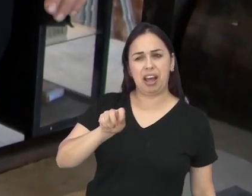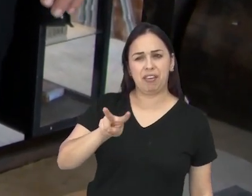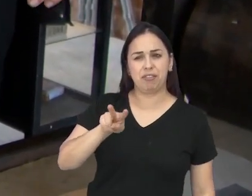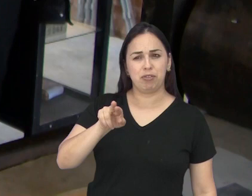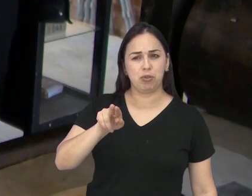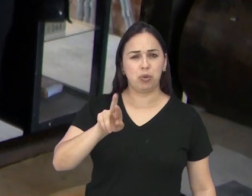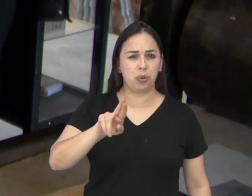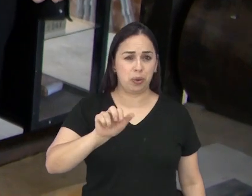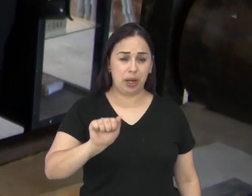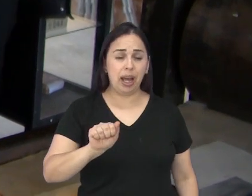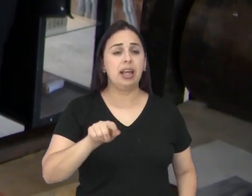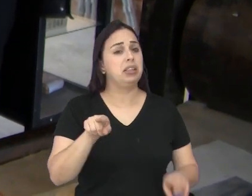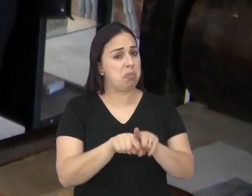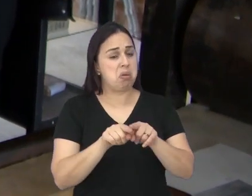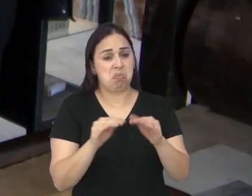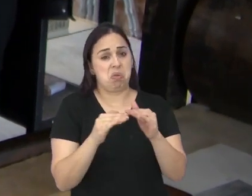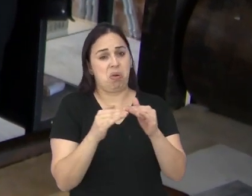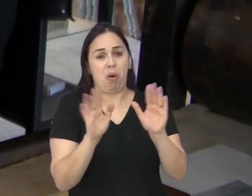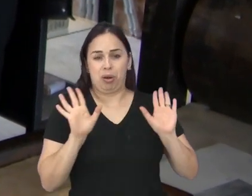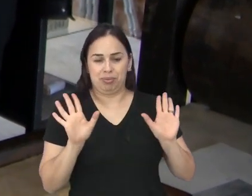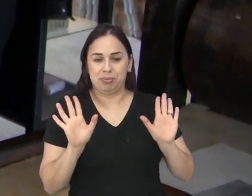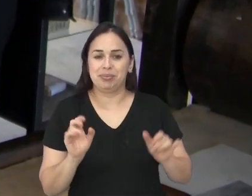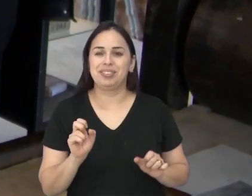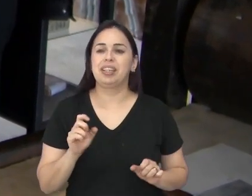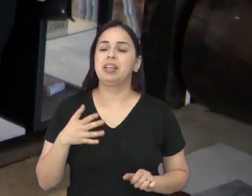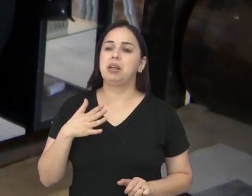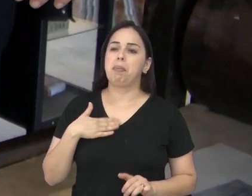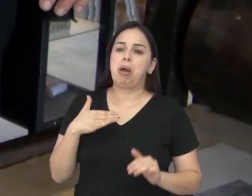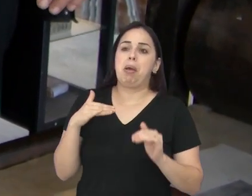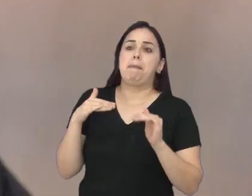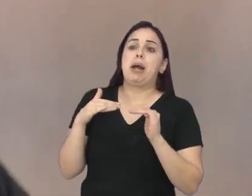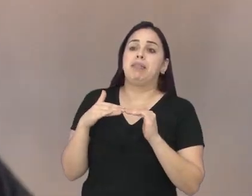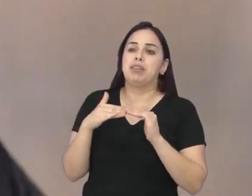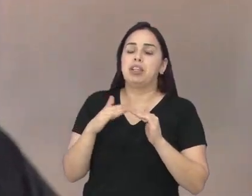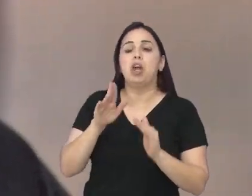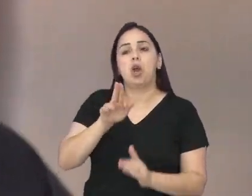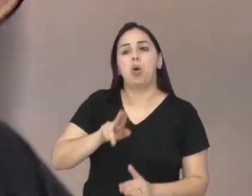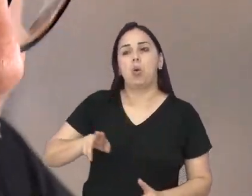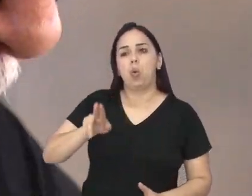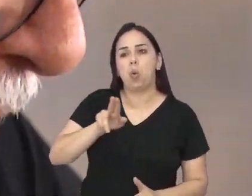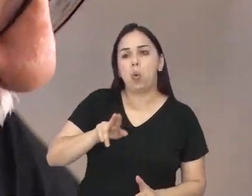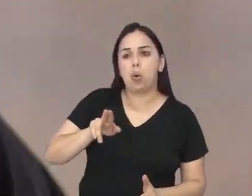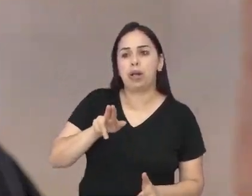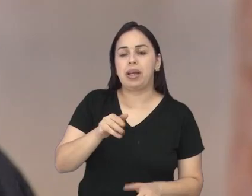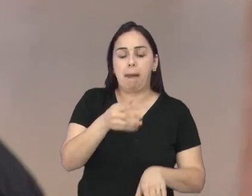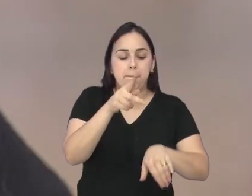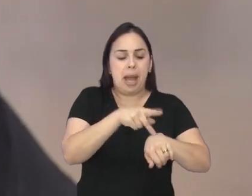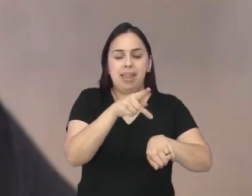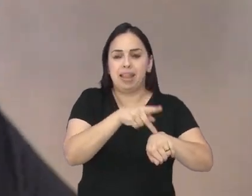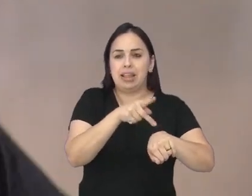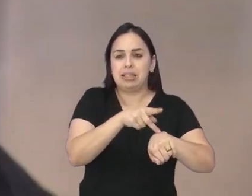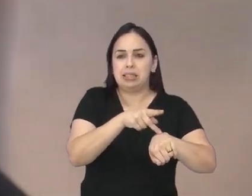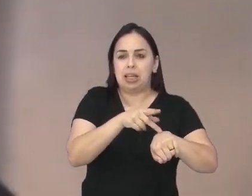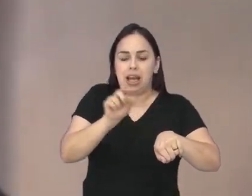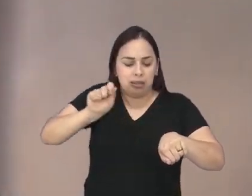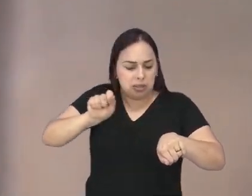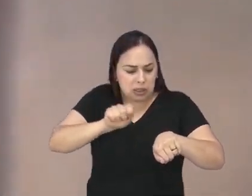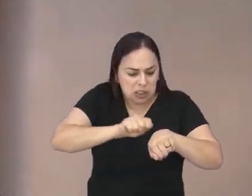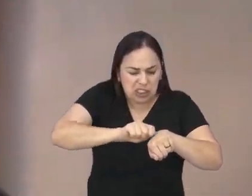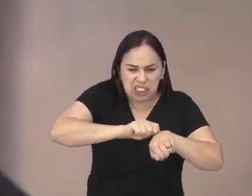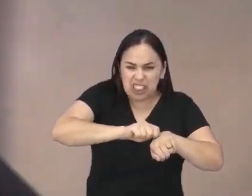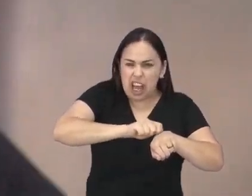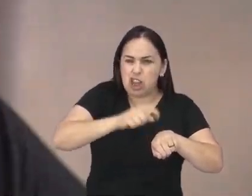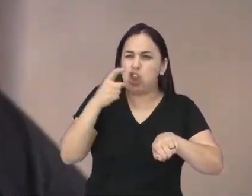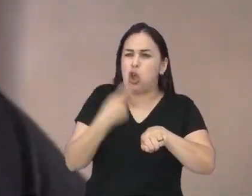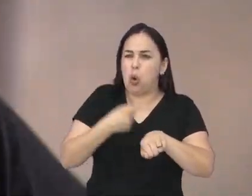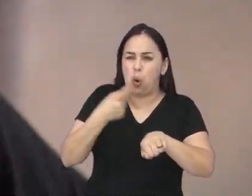considerar, vai falar. E para eu considerá-la, eu acabo usando na pedra alguma ferramenta dura, porque daí ninguém vai falar nada.